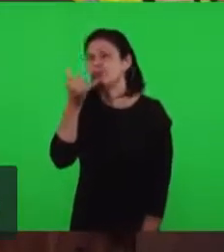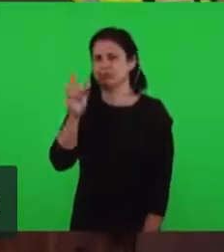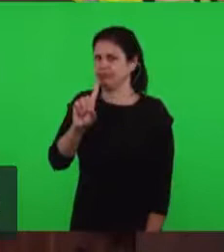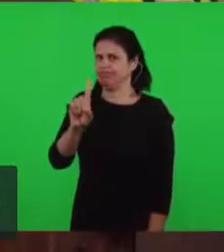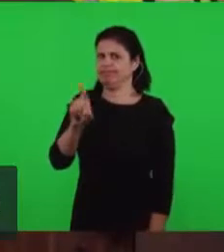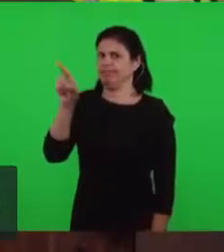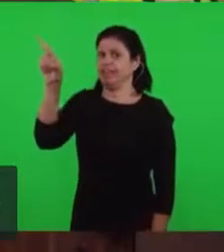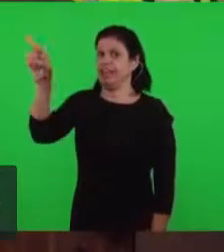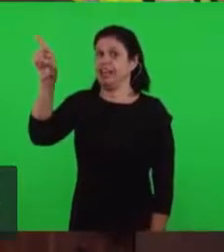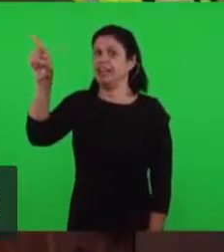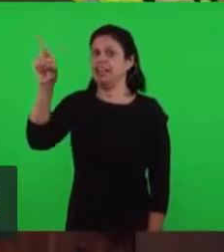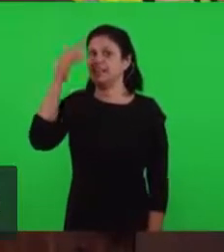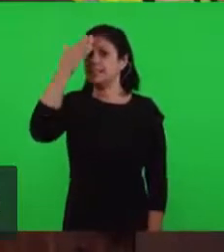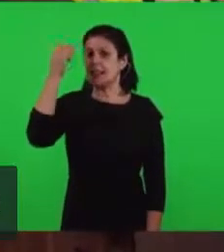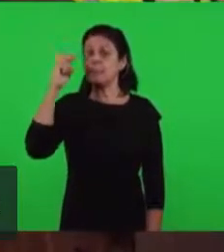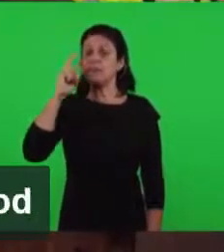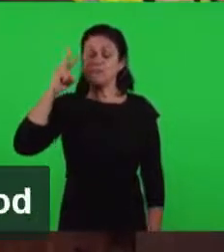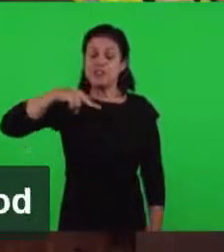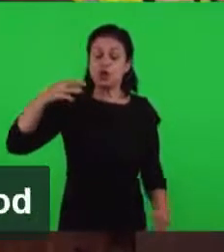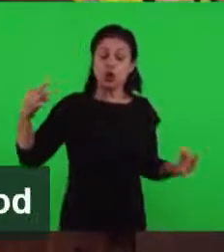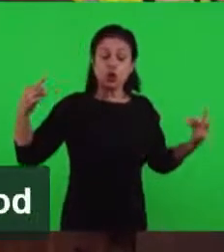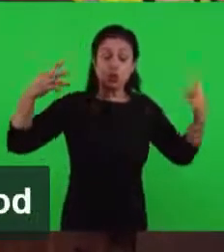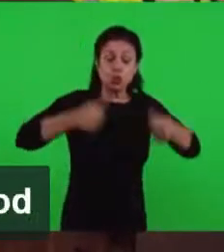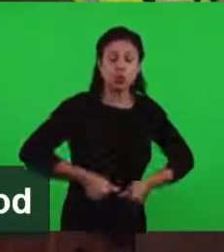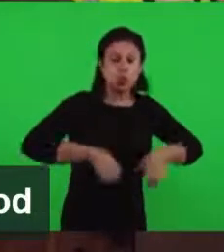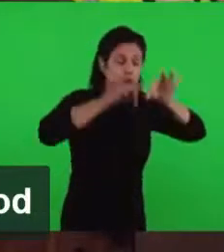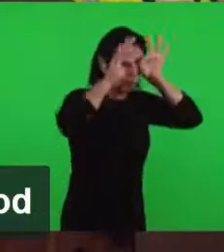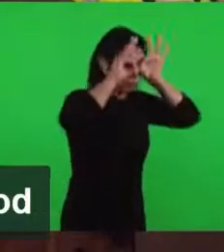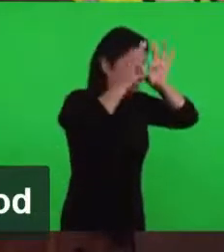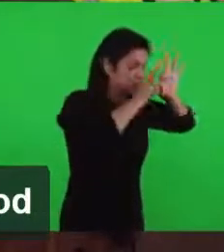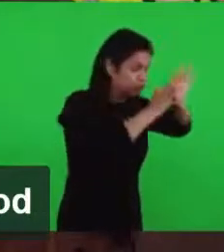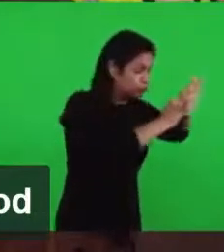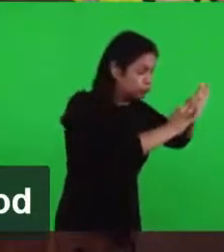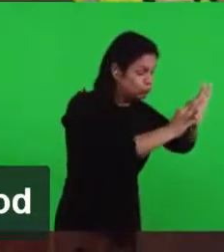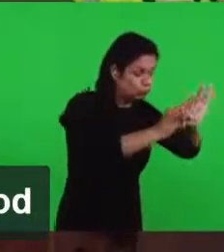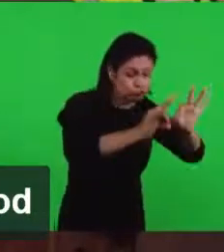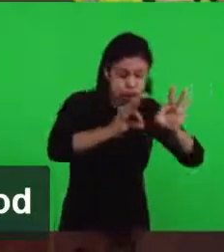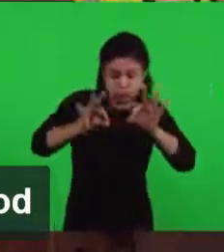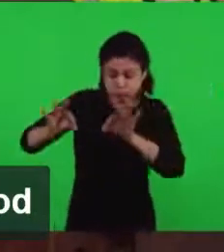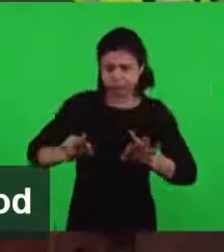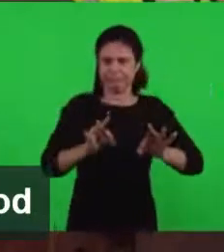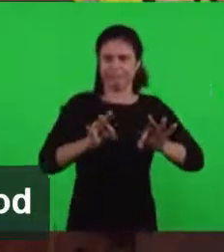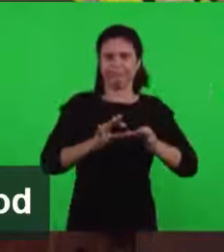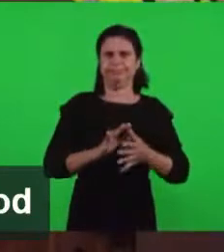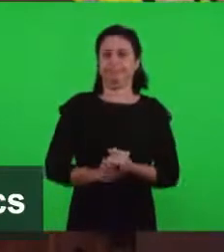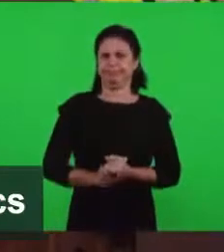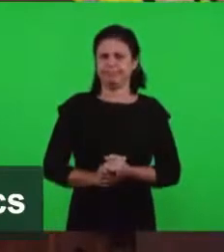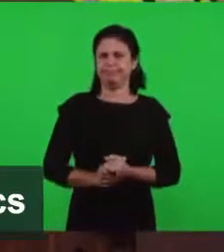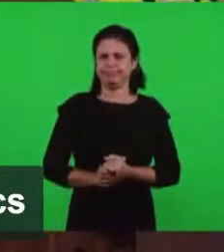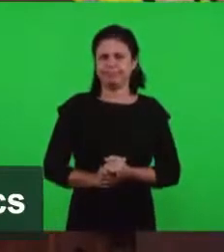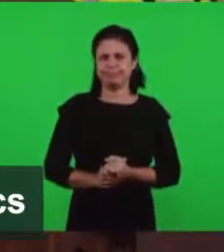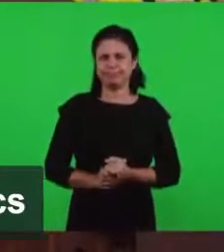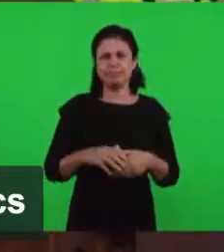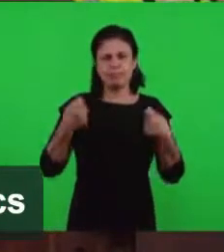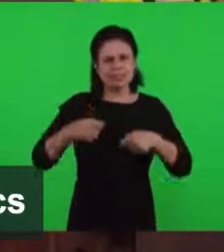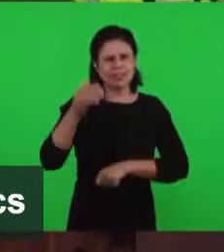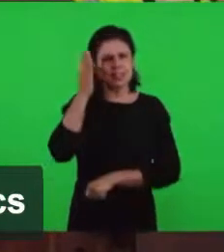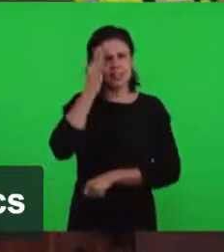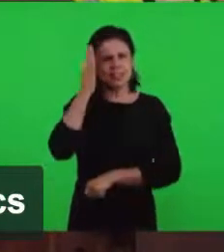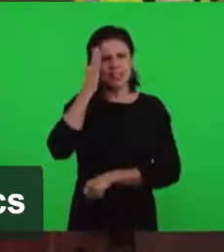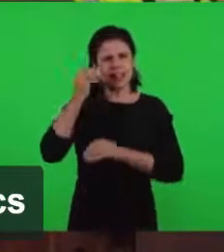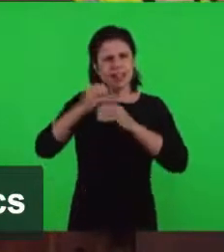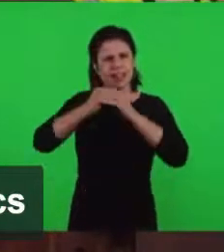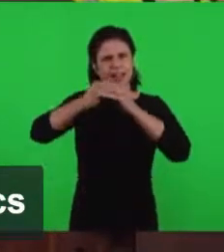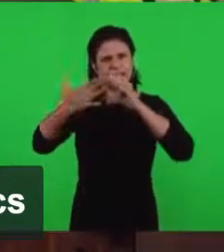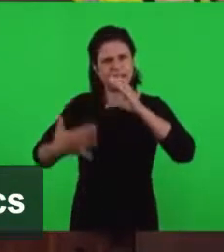de julgamento e quando se fala em todas as características é bom entender que elas